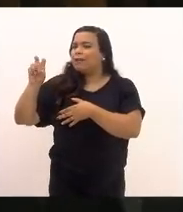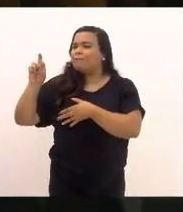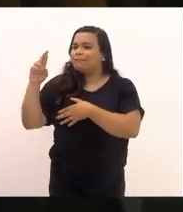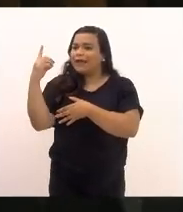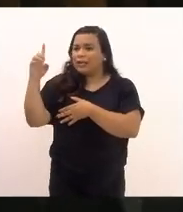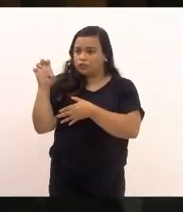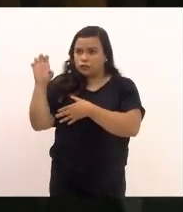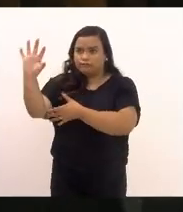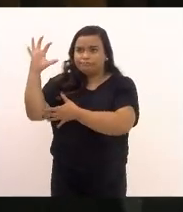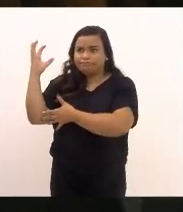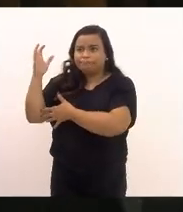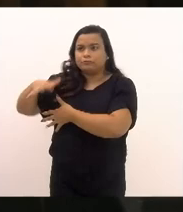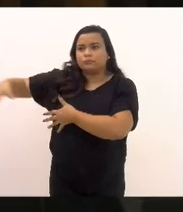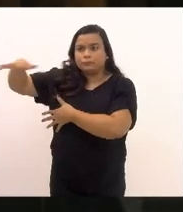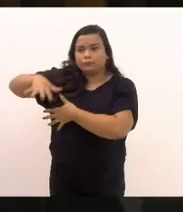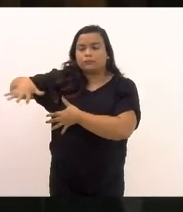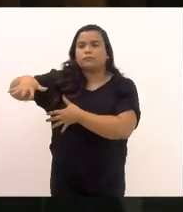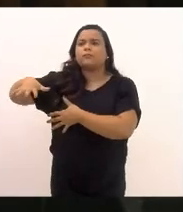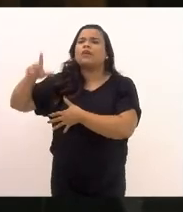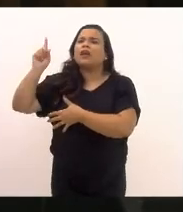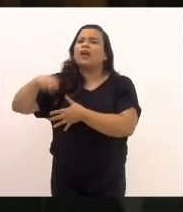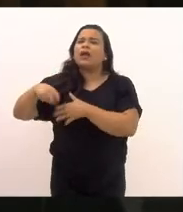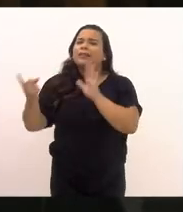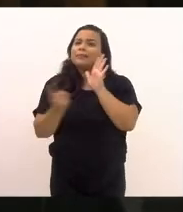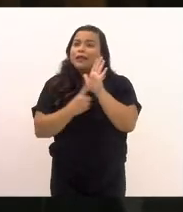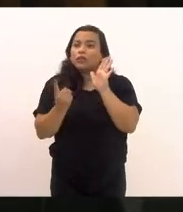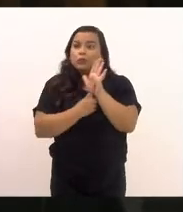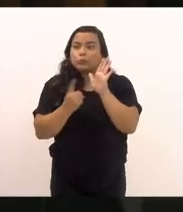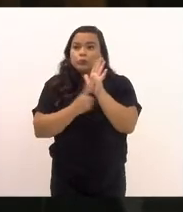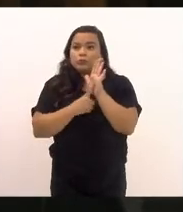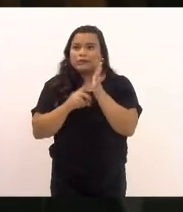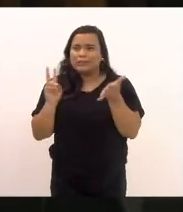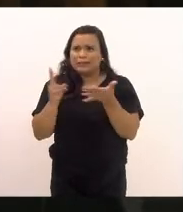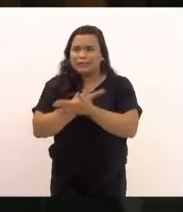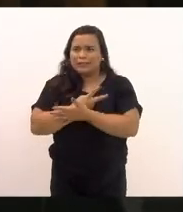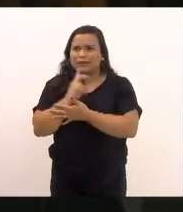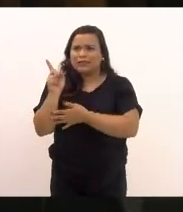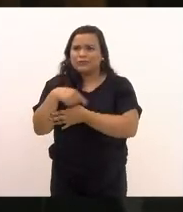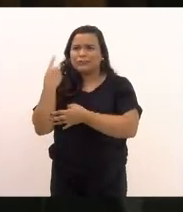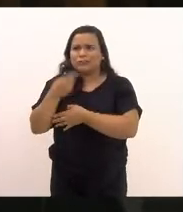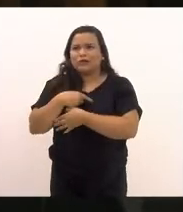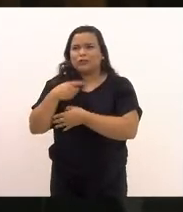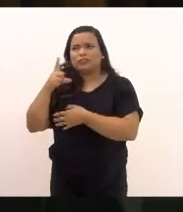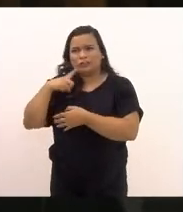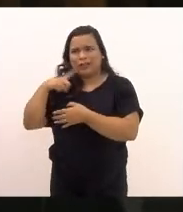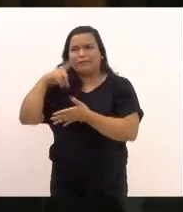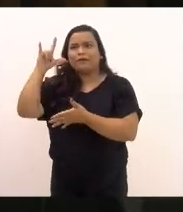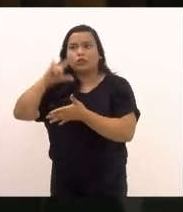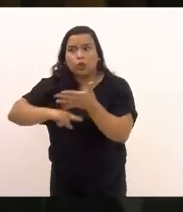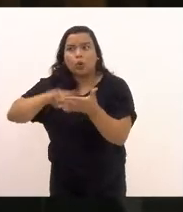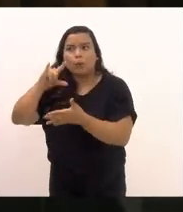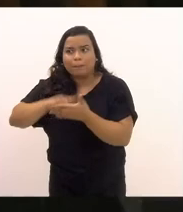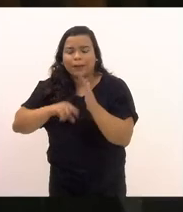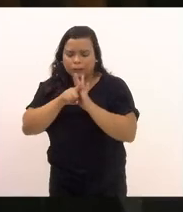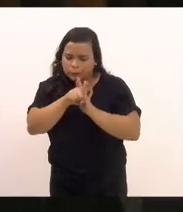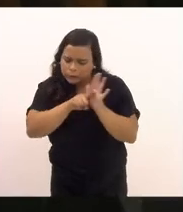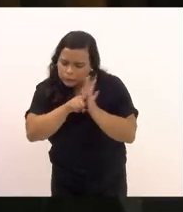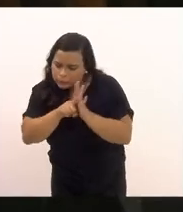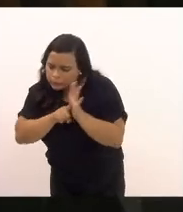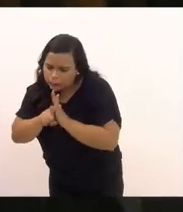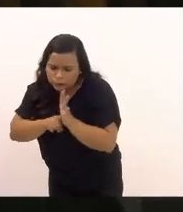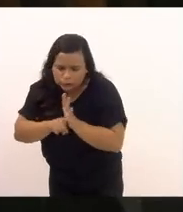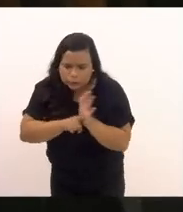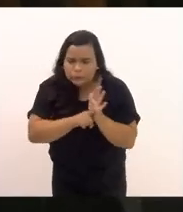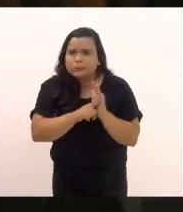Denúncia essa, tia Ju, que após debruçarmos sobre diversas documentações,